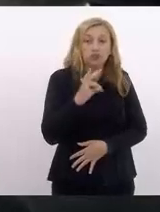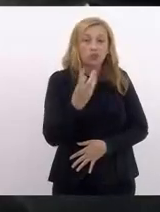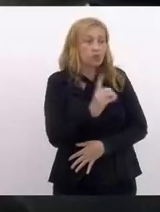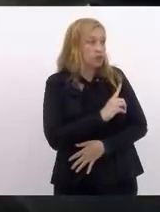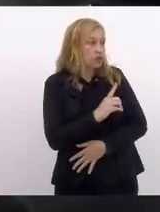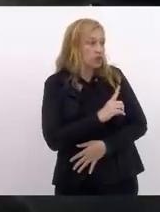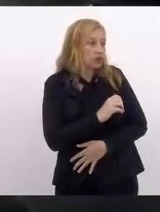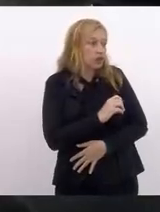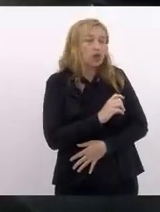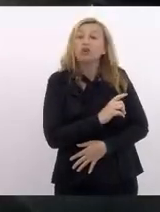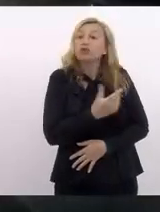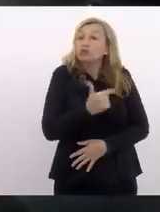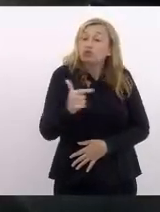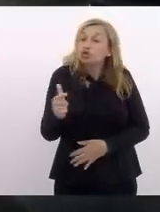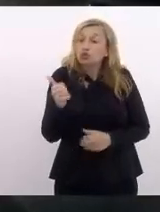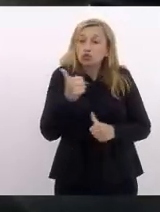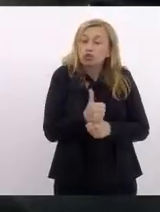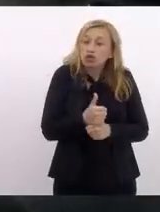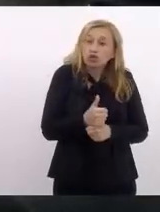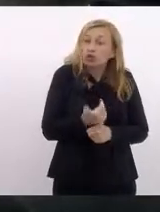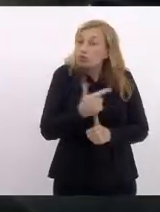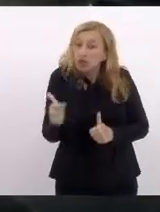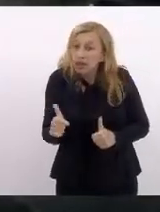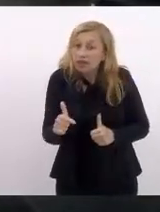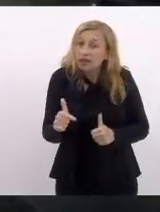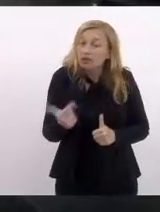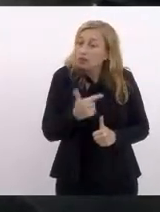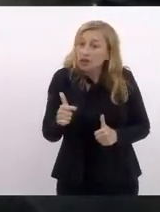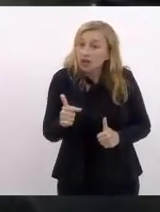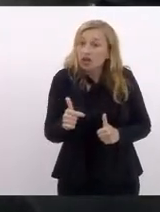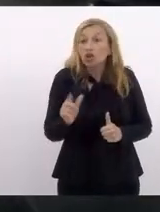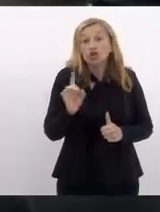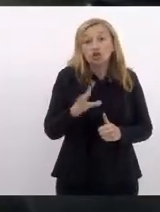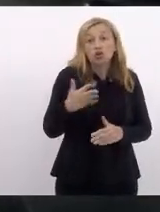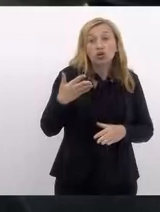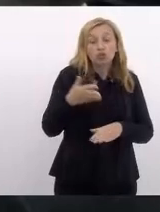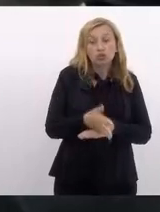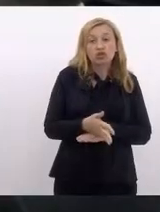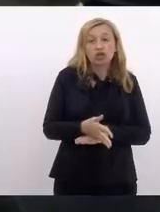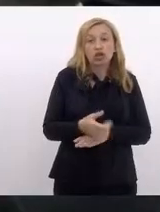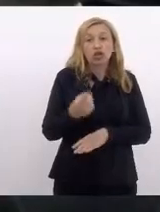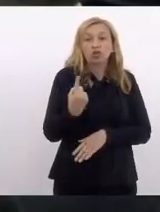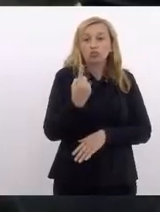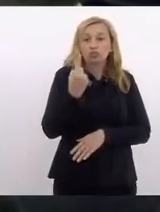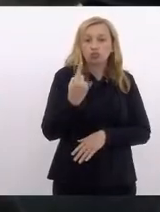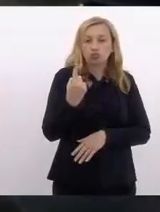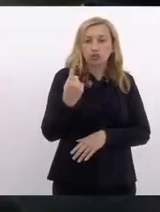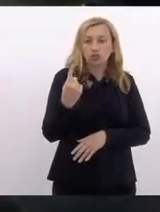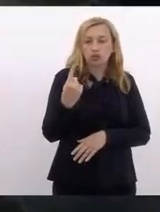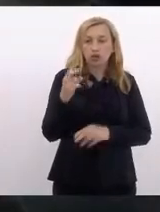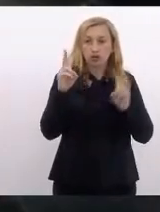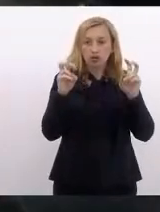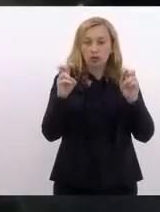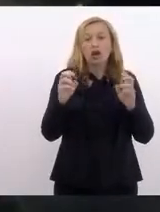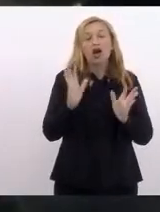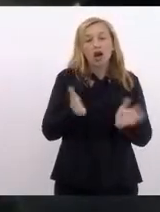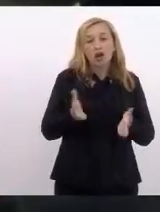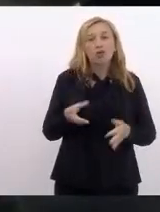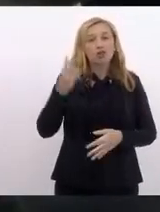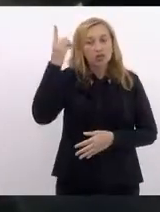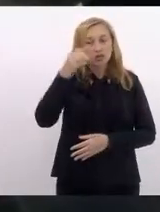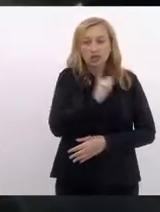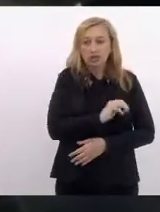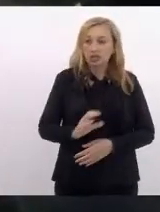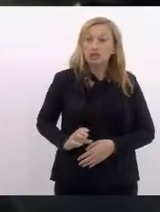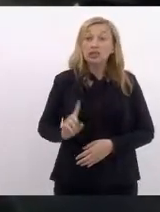matéria não havia o subjetivo mesmo e ainda não Ah não só conseguimos chegar num consenso e que agora o deputado